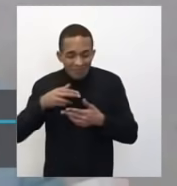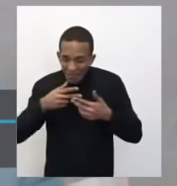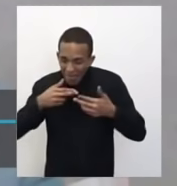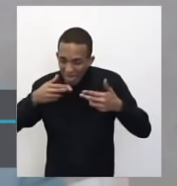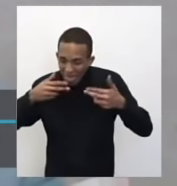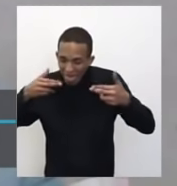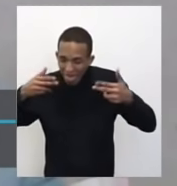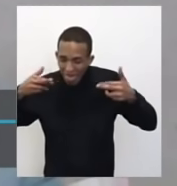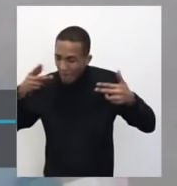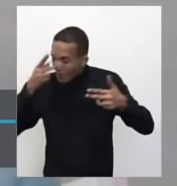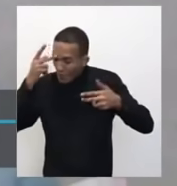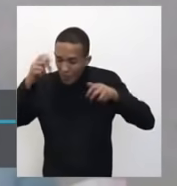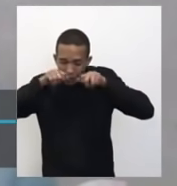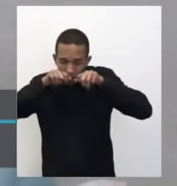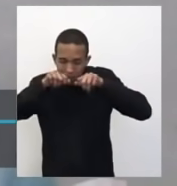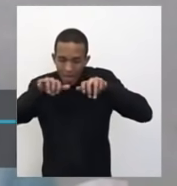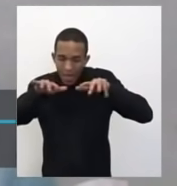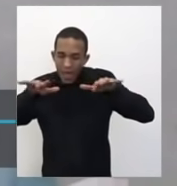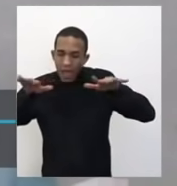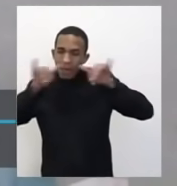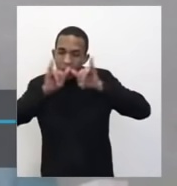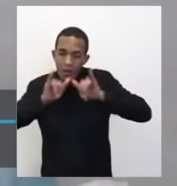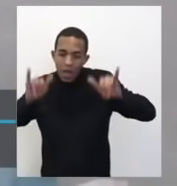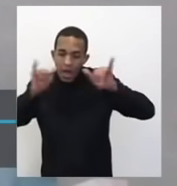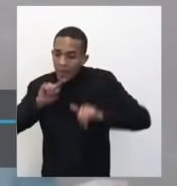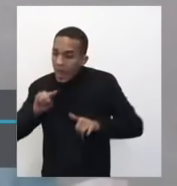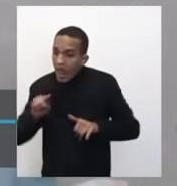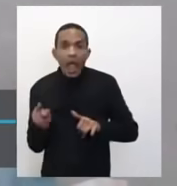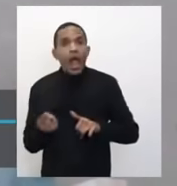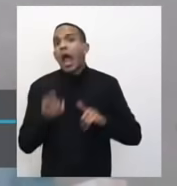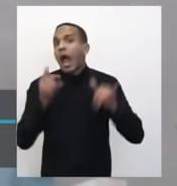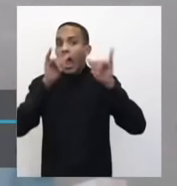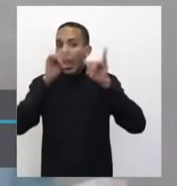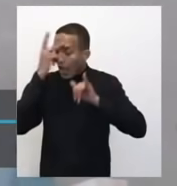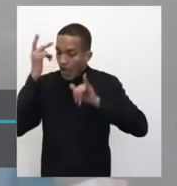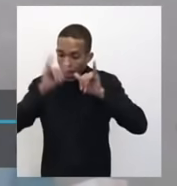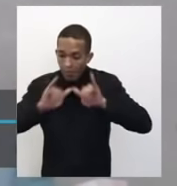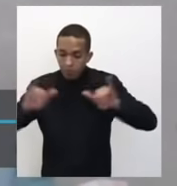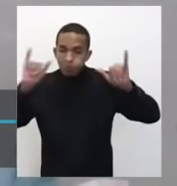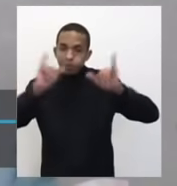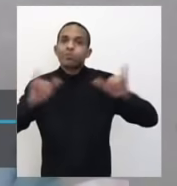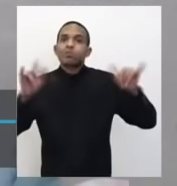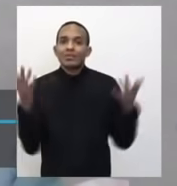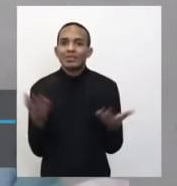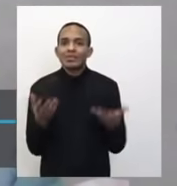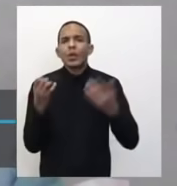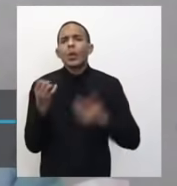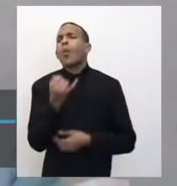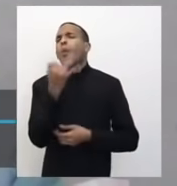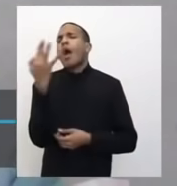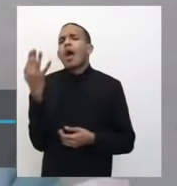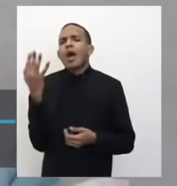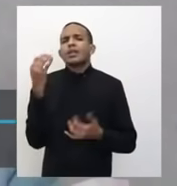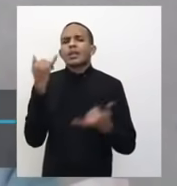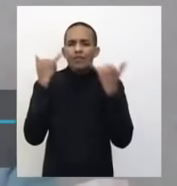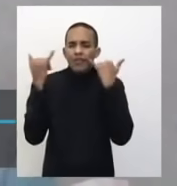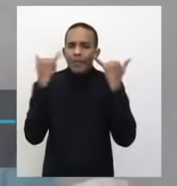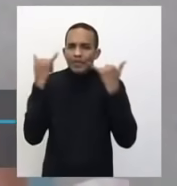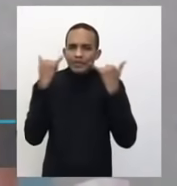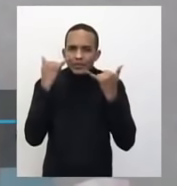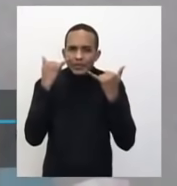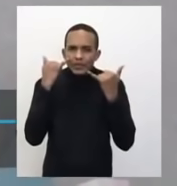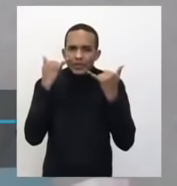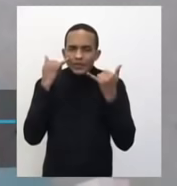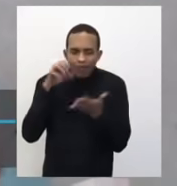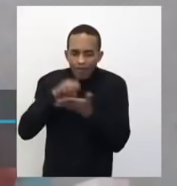pessoas compartilham ou milhares de pessoas compartilham, não é? Imagina quantos dados são rastreados em